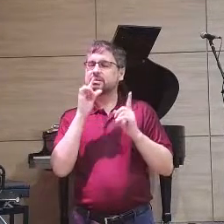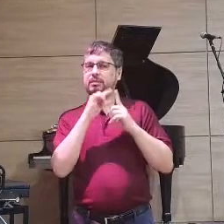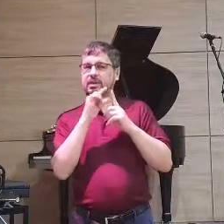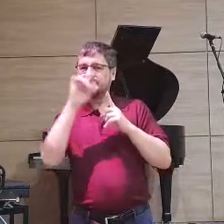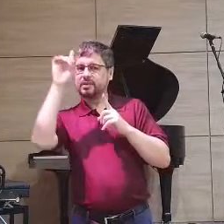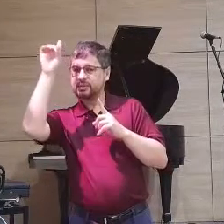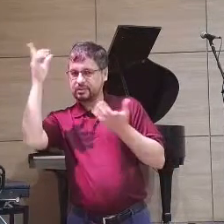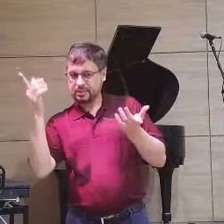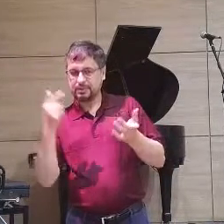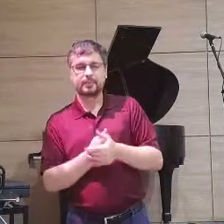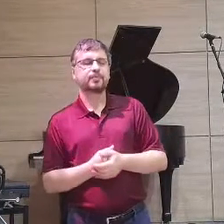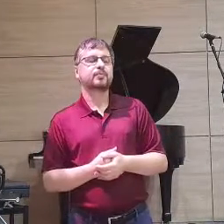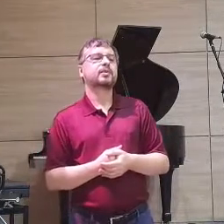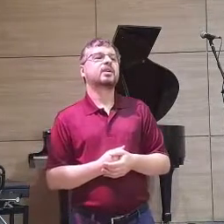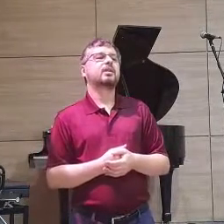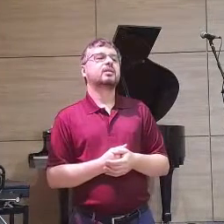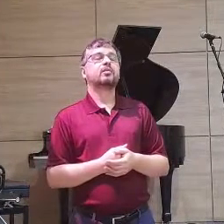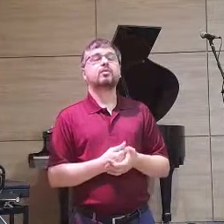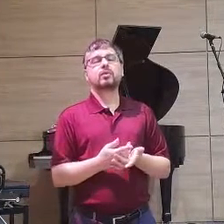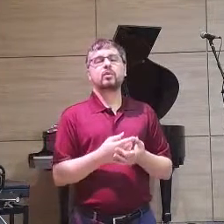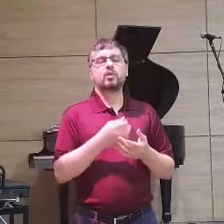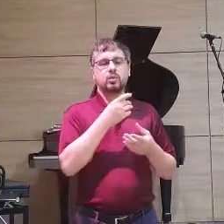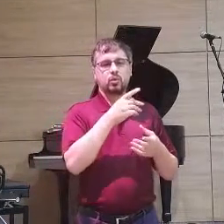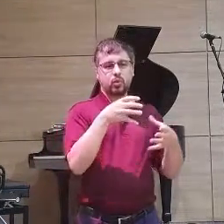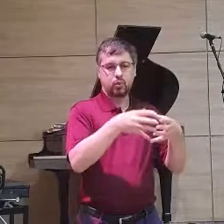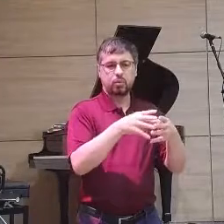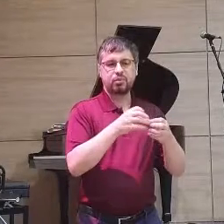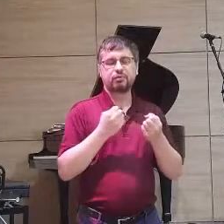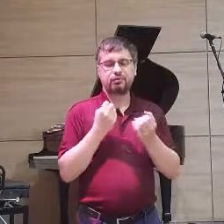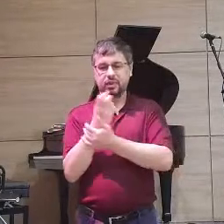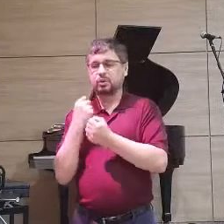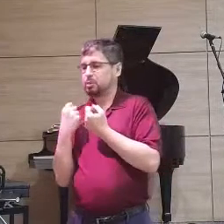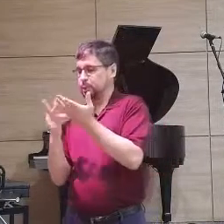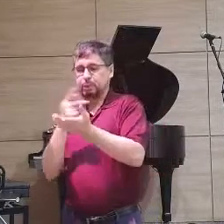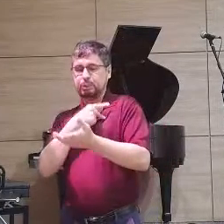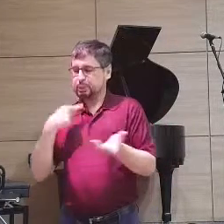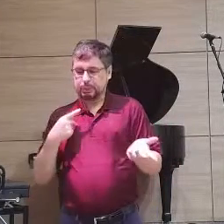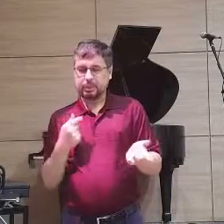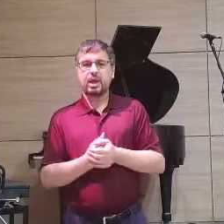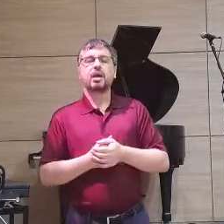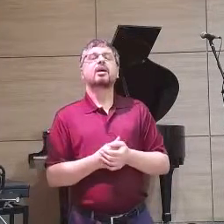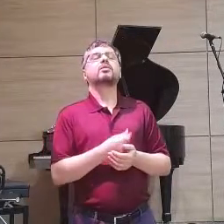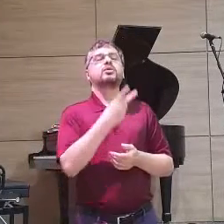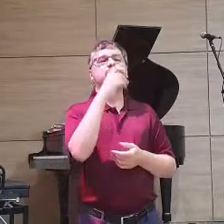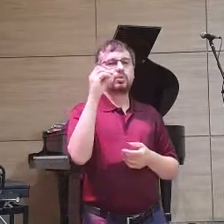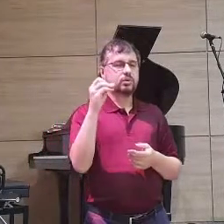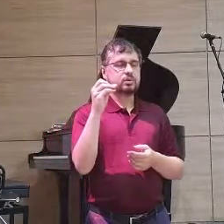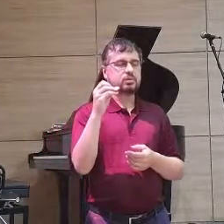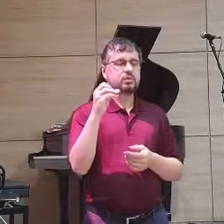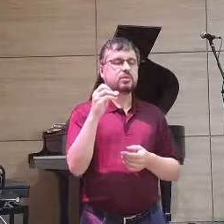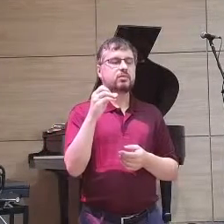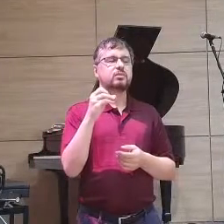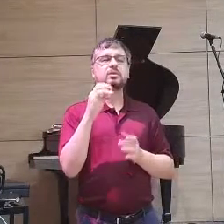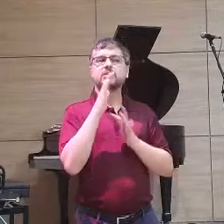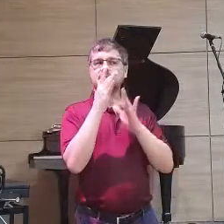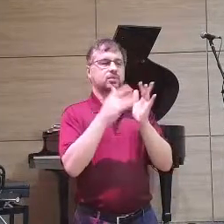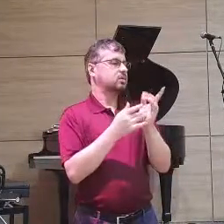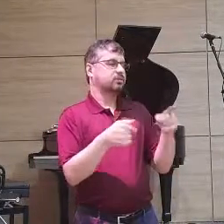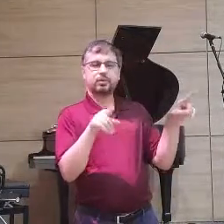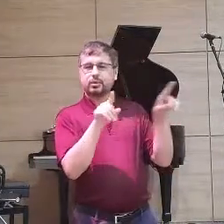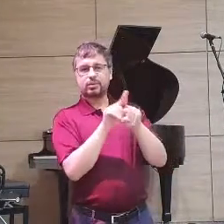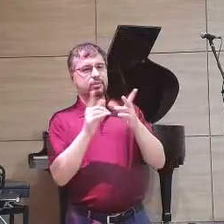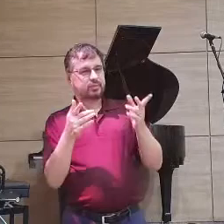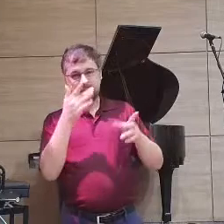sabe o que aconteceu chegou o ano 2099 para 2000 O que Jesus não voltou e